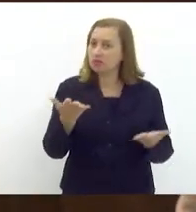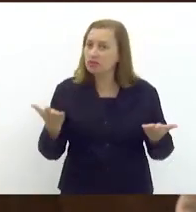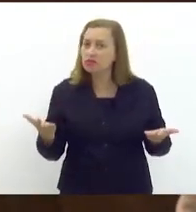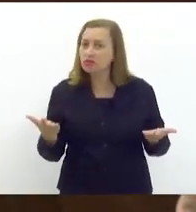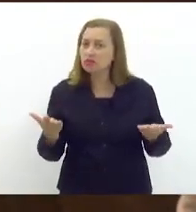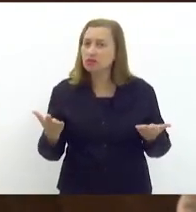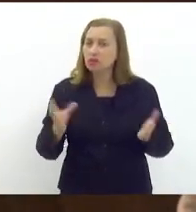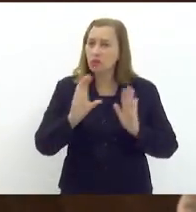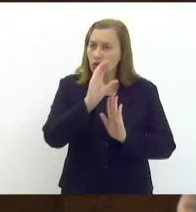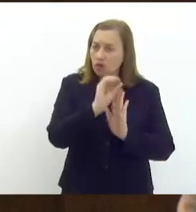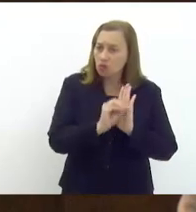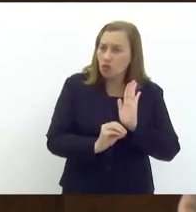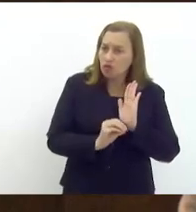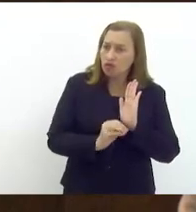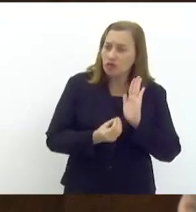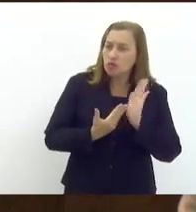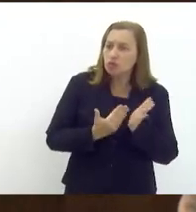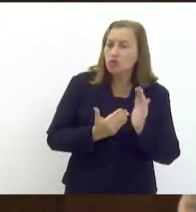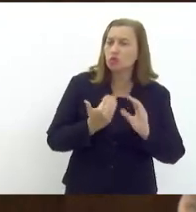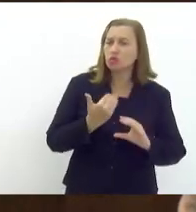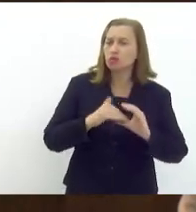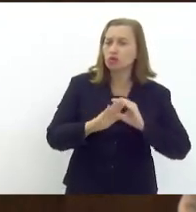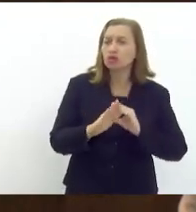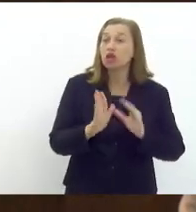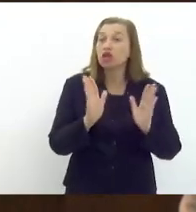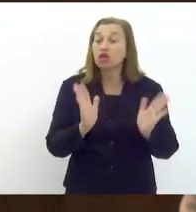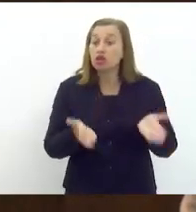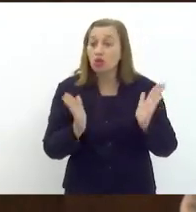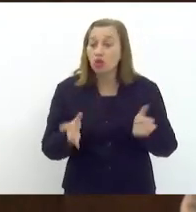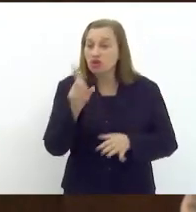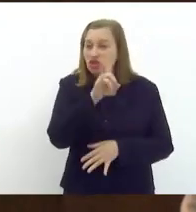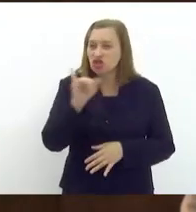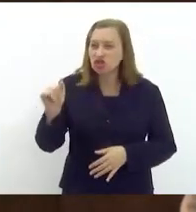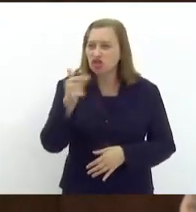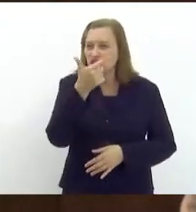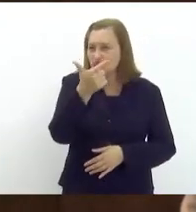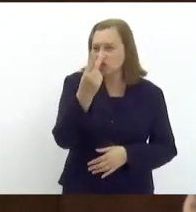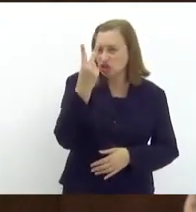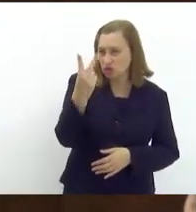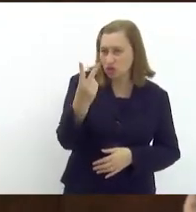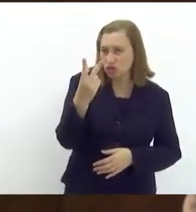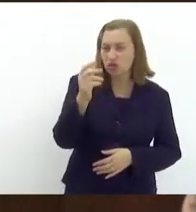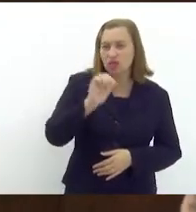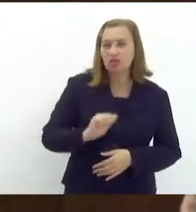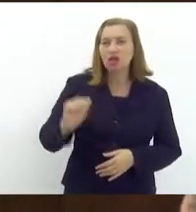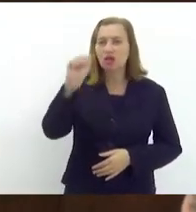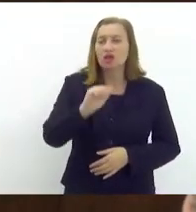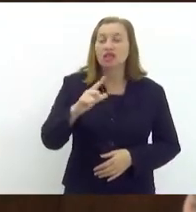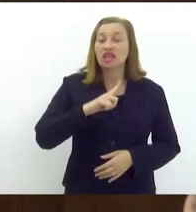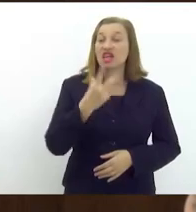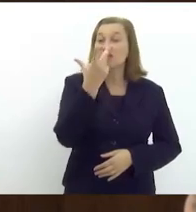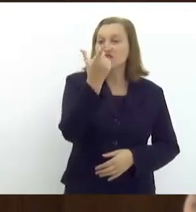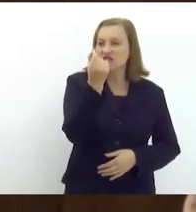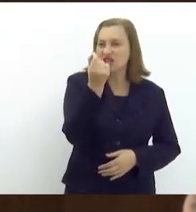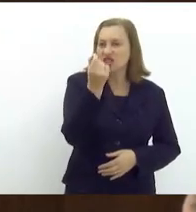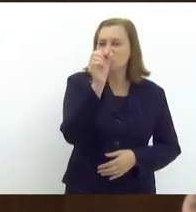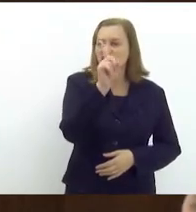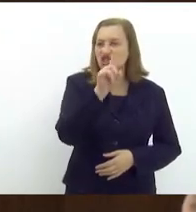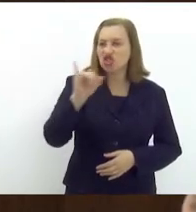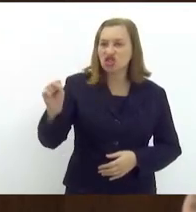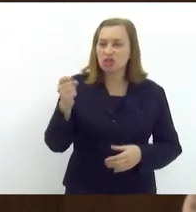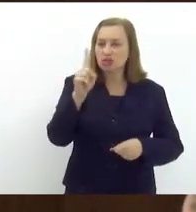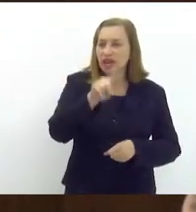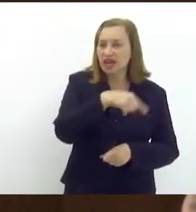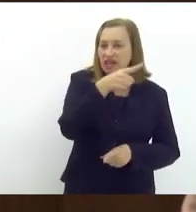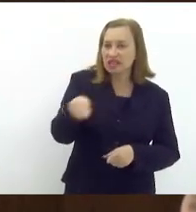um ofício para que hoje ainda na data do dia 2 de Agosto ele tenha 20 dias para poder cancelar